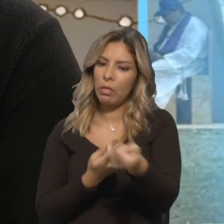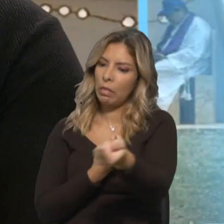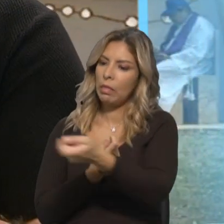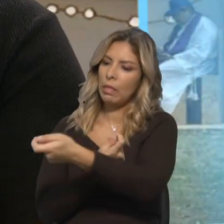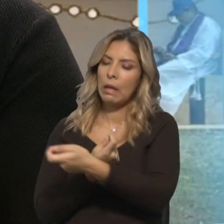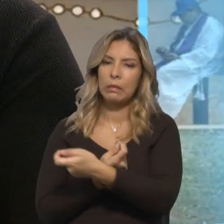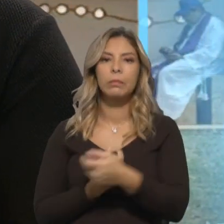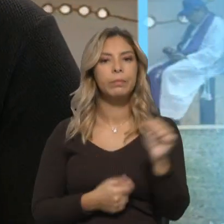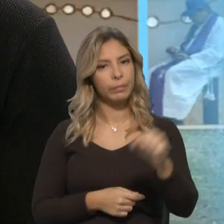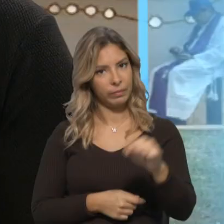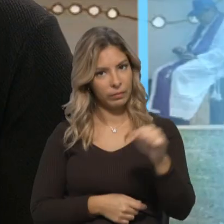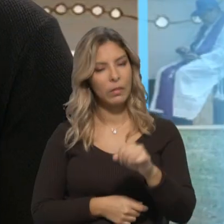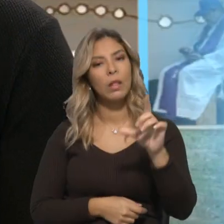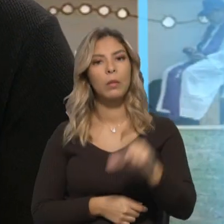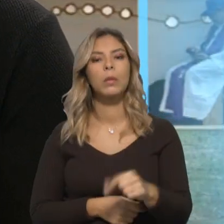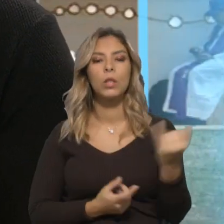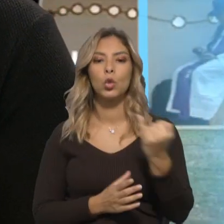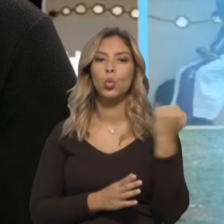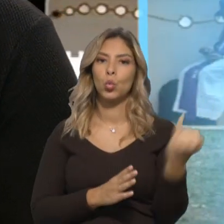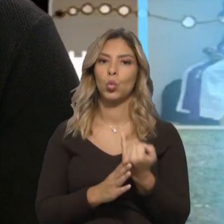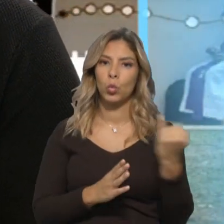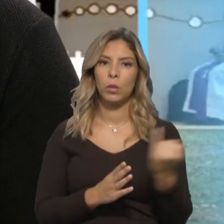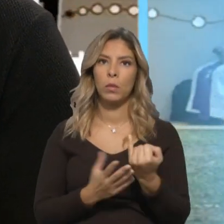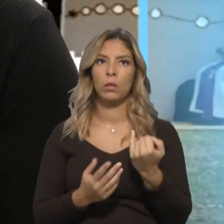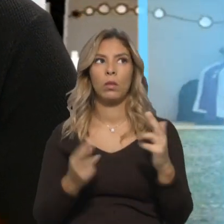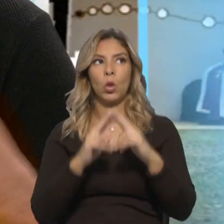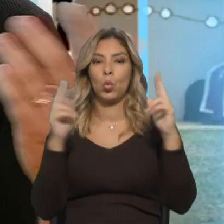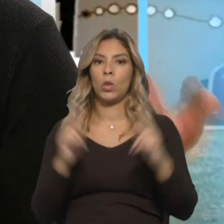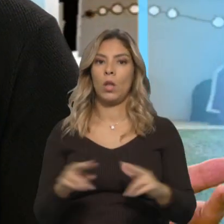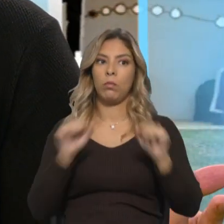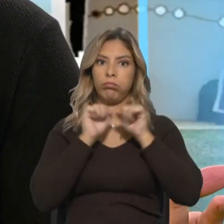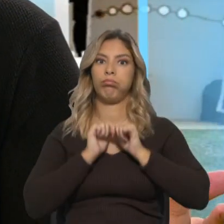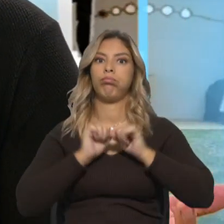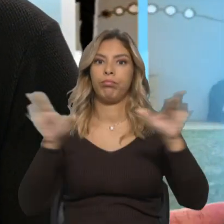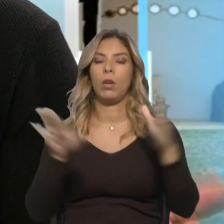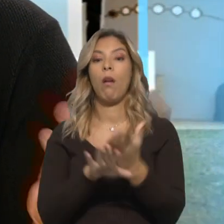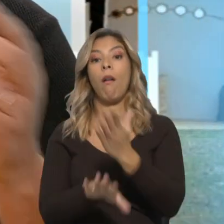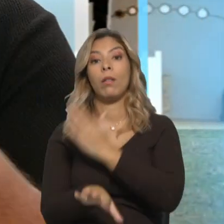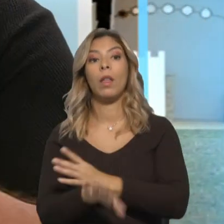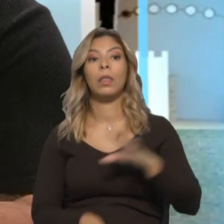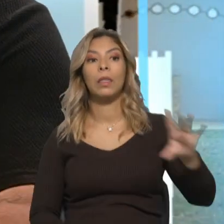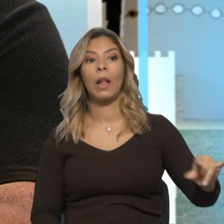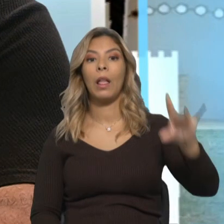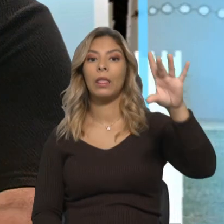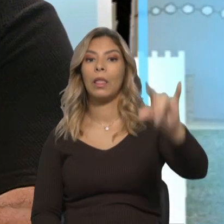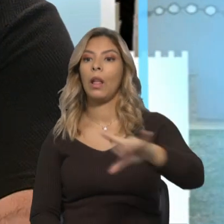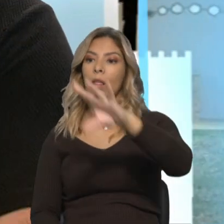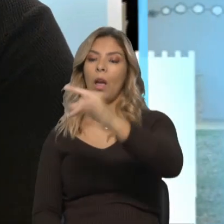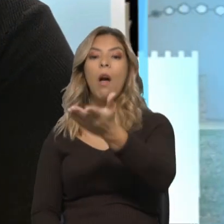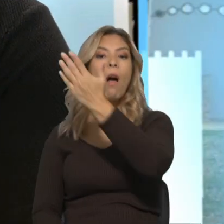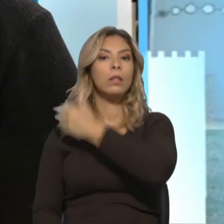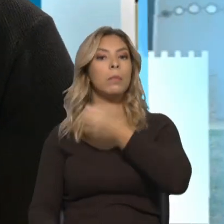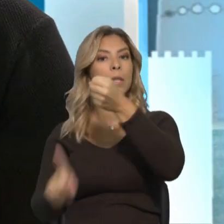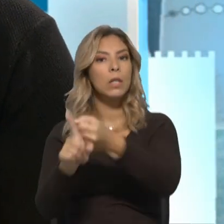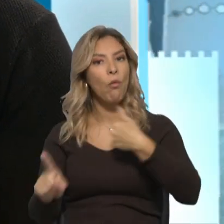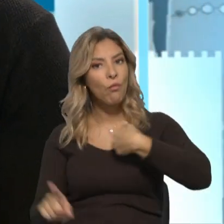depois também é outro elemento. O nosso Instituto também está cada vez mais internacional. As terras que eram de missão agora estão a ser elas missionárias aqui na